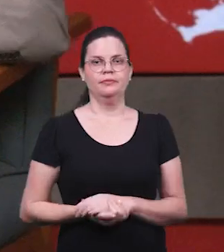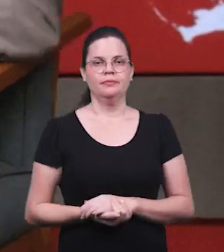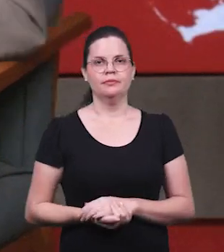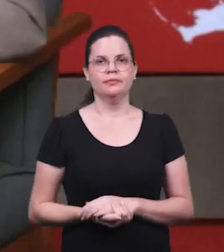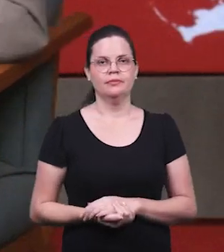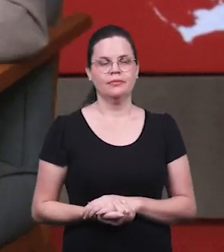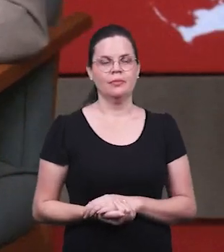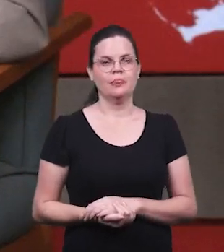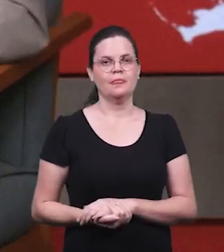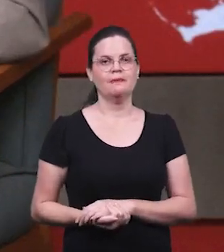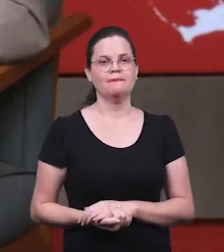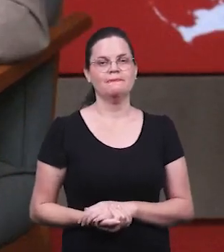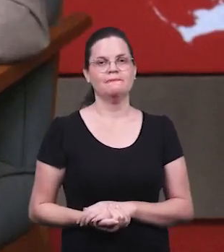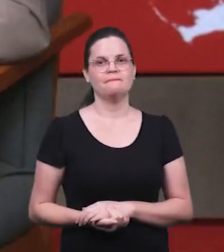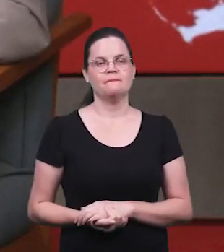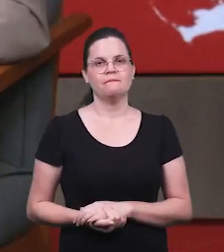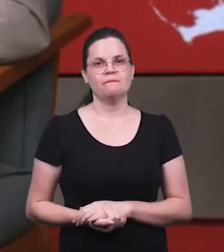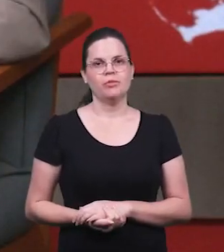Vejam, irmãos,